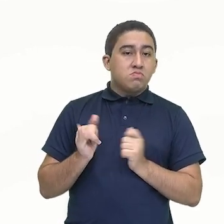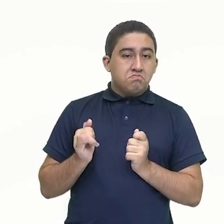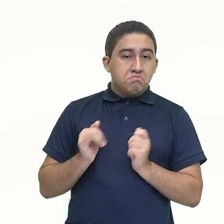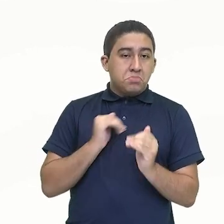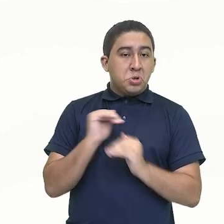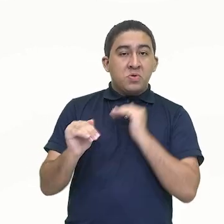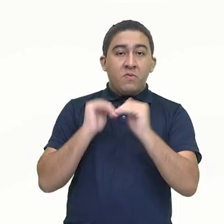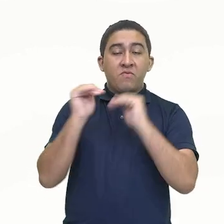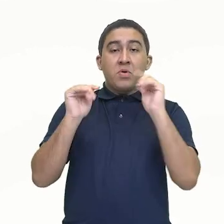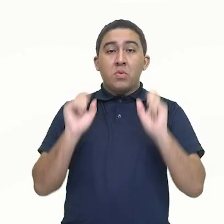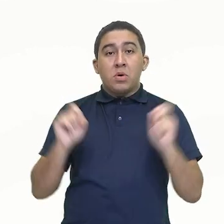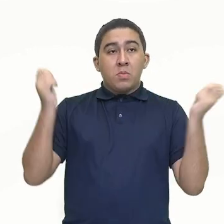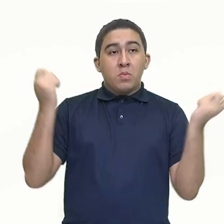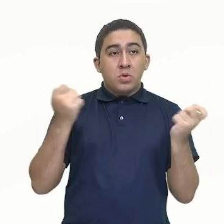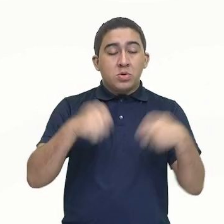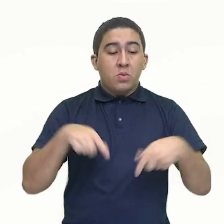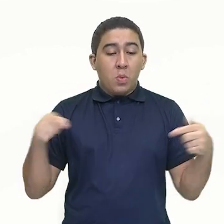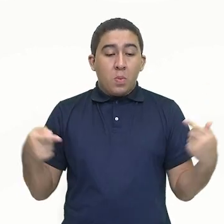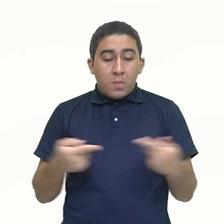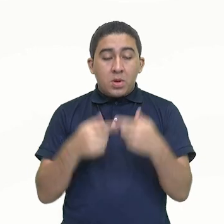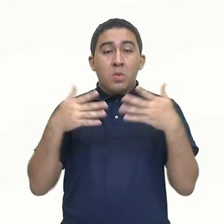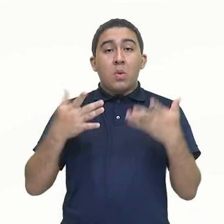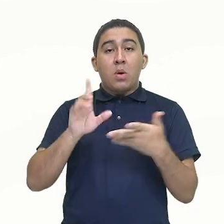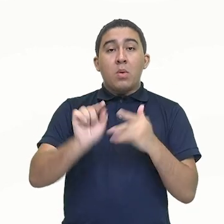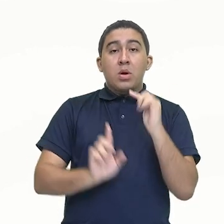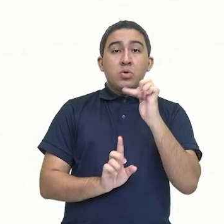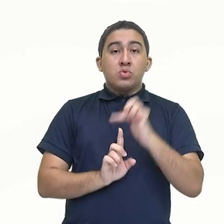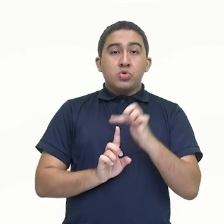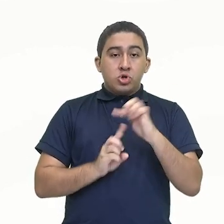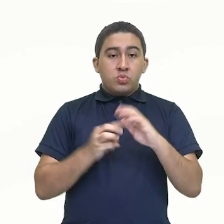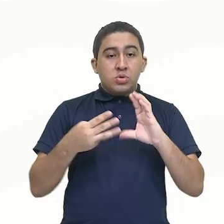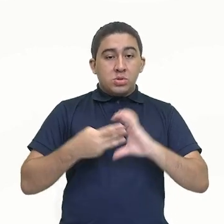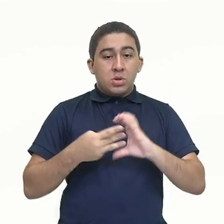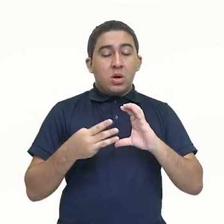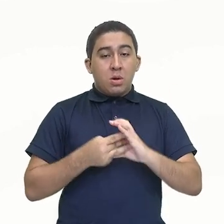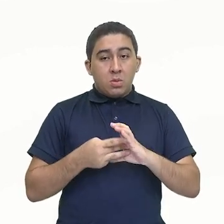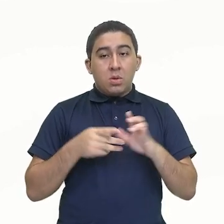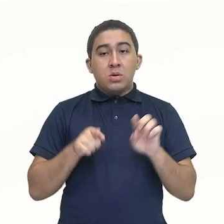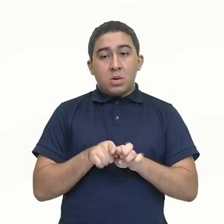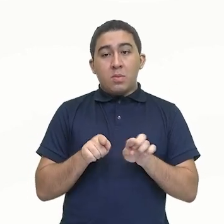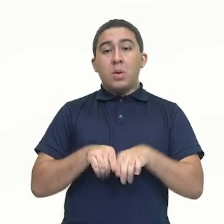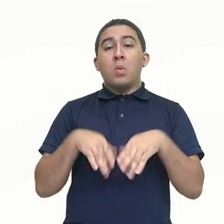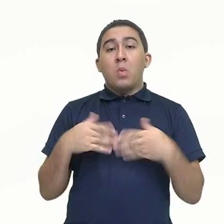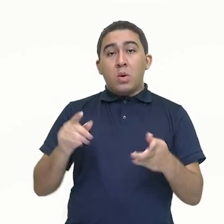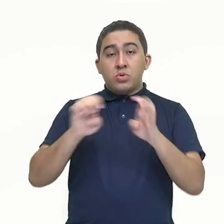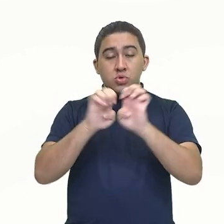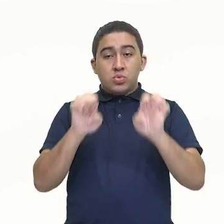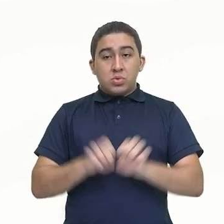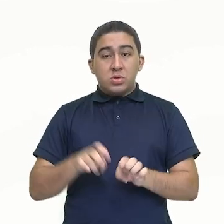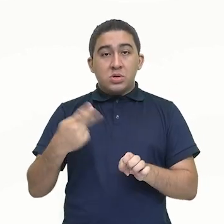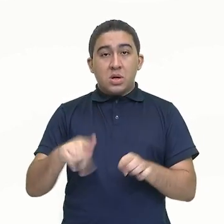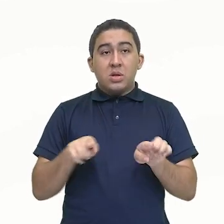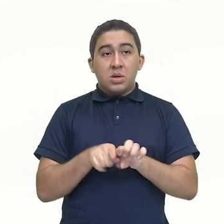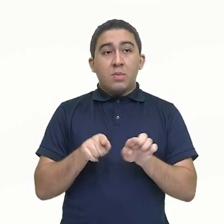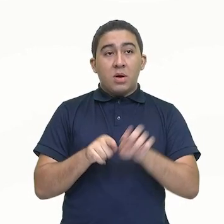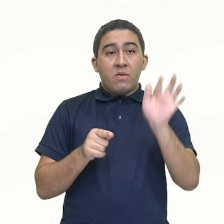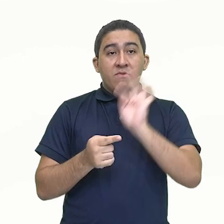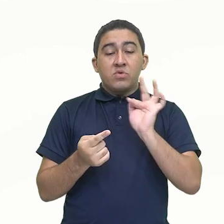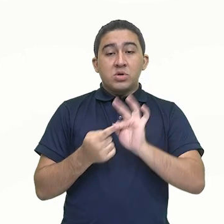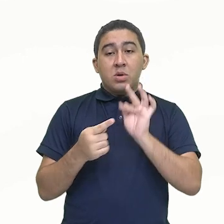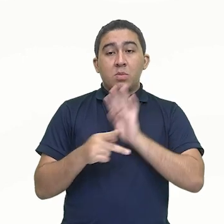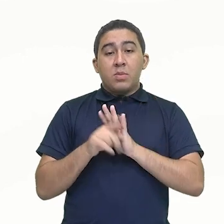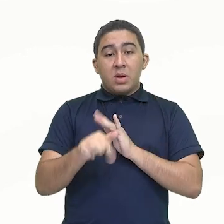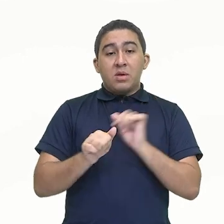desempenhar é que vai definir quais são o tipo de célula, qual a sua forma e qual a função que